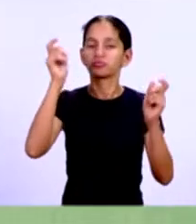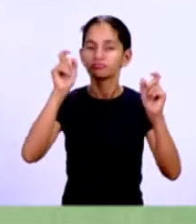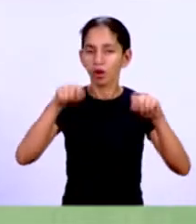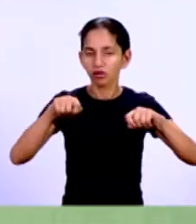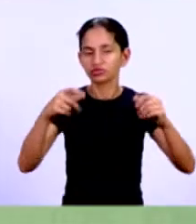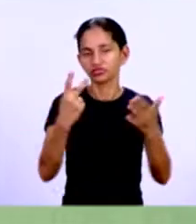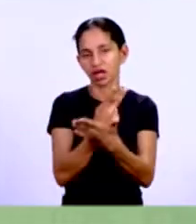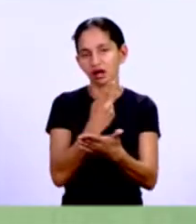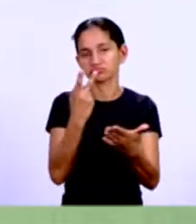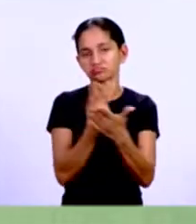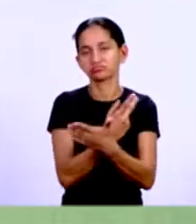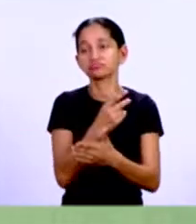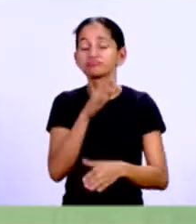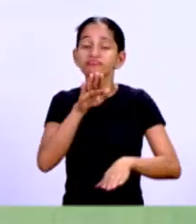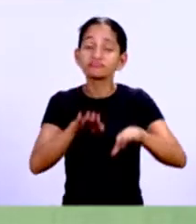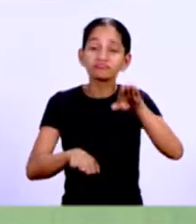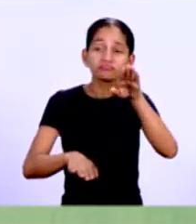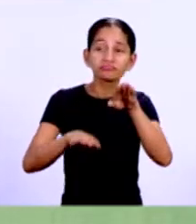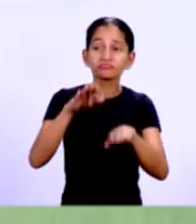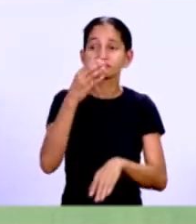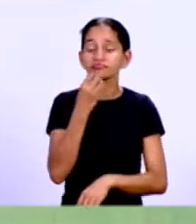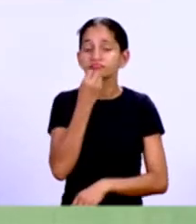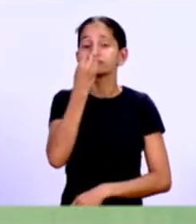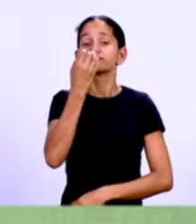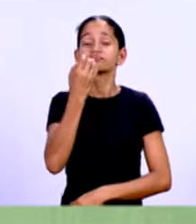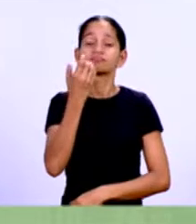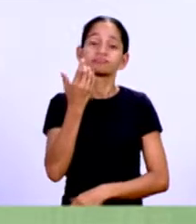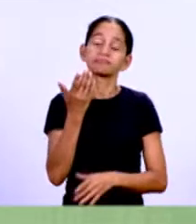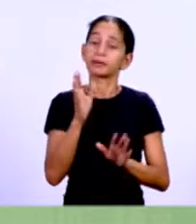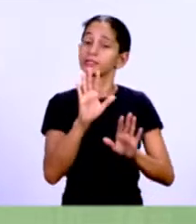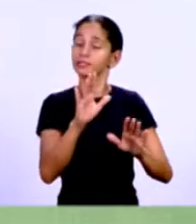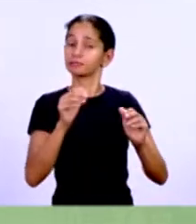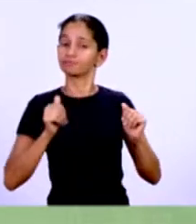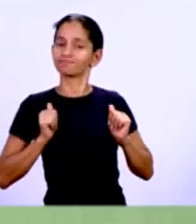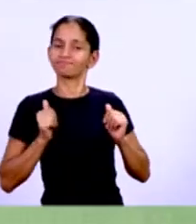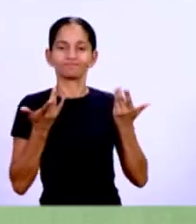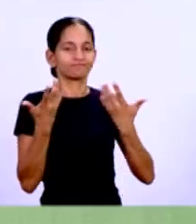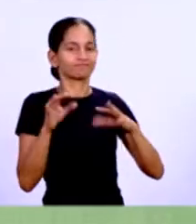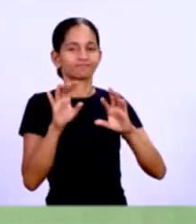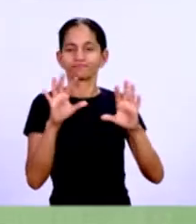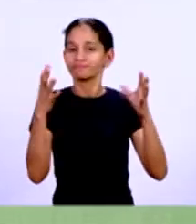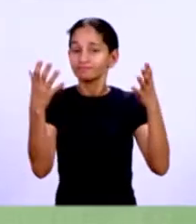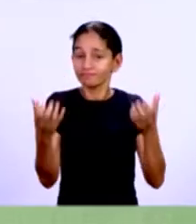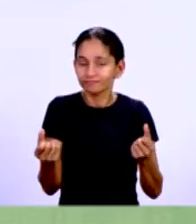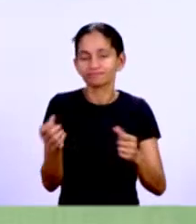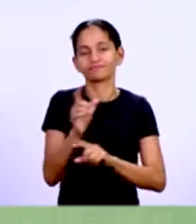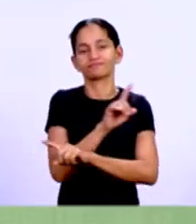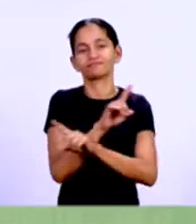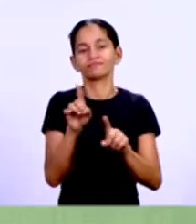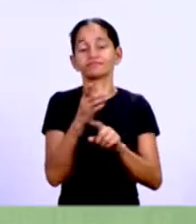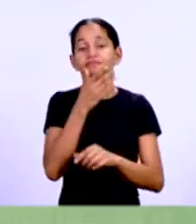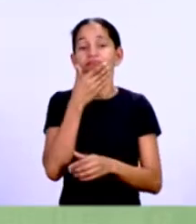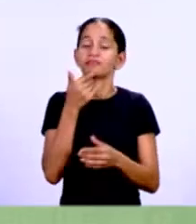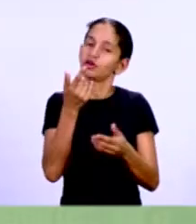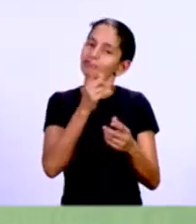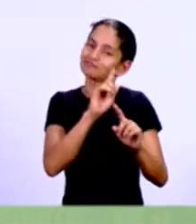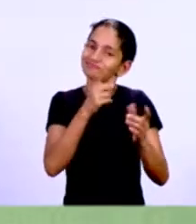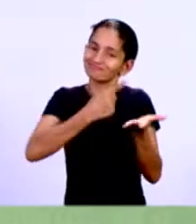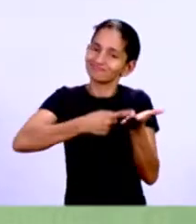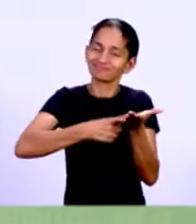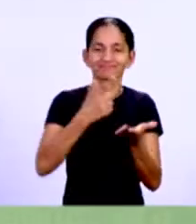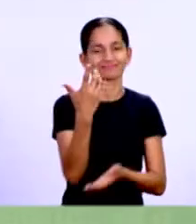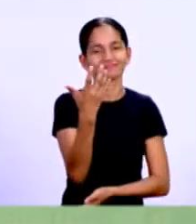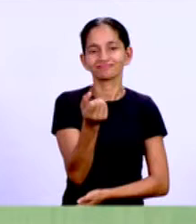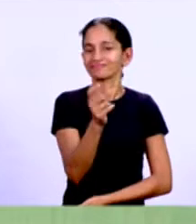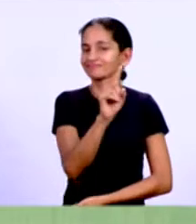baixo, esse é uma opção que você deve recusar. Então, na gama do que você pretende analisar, do